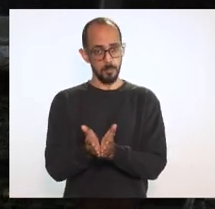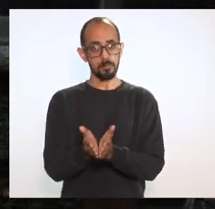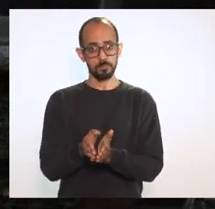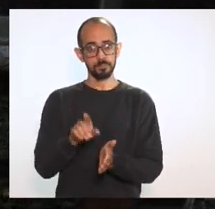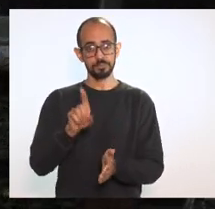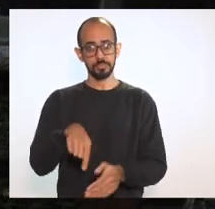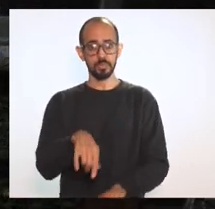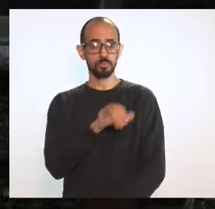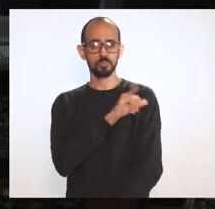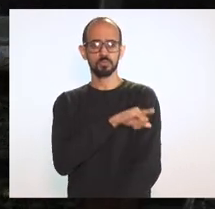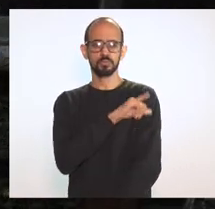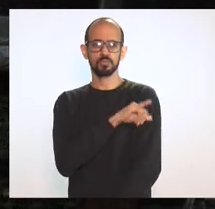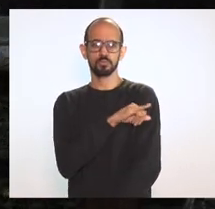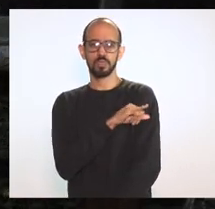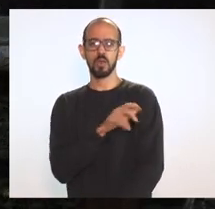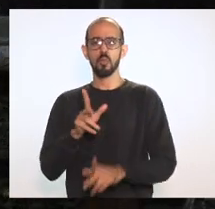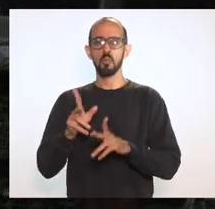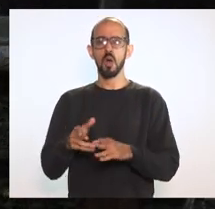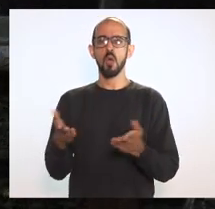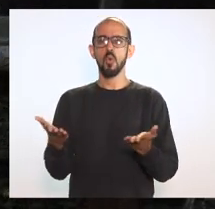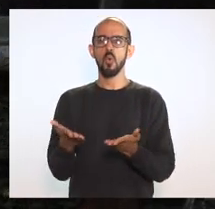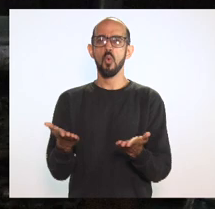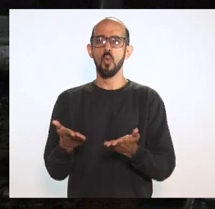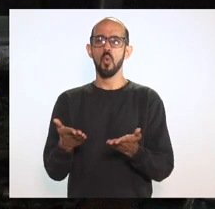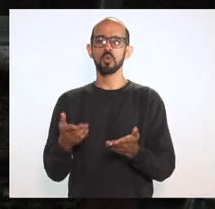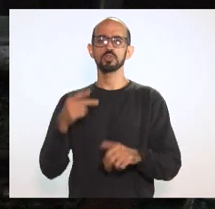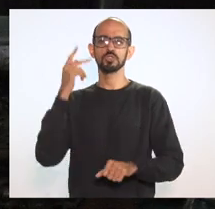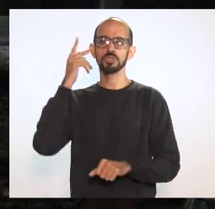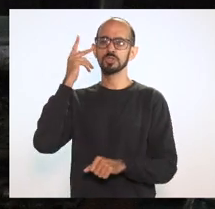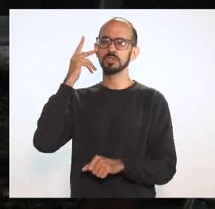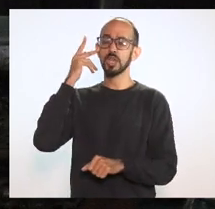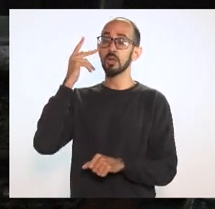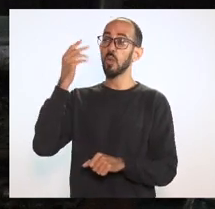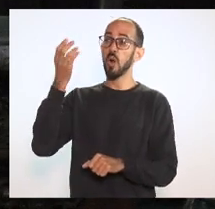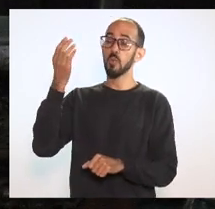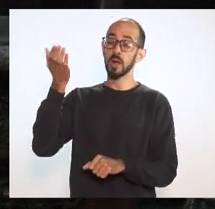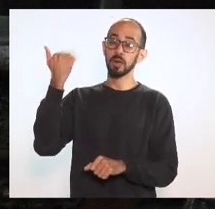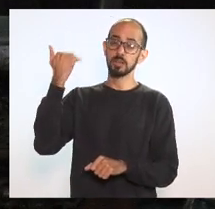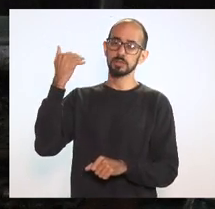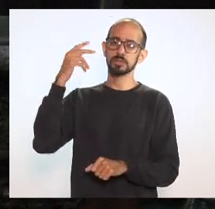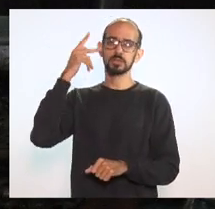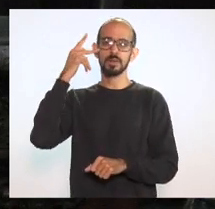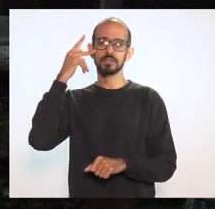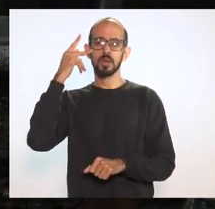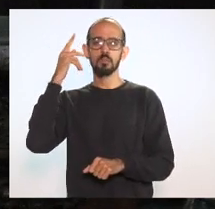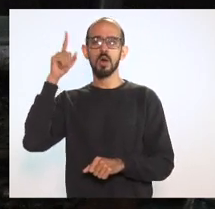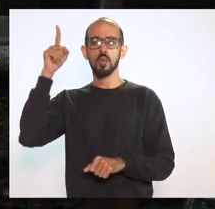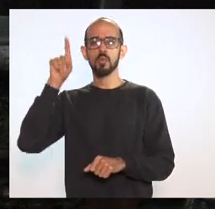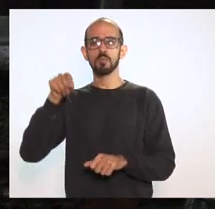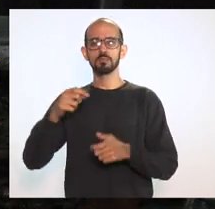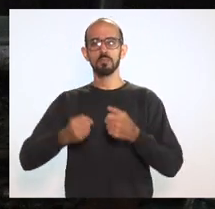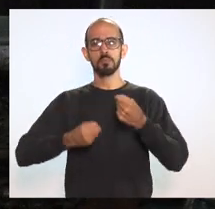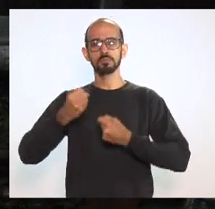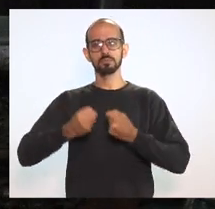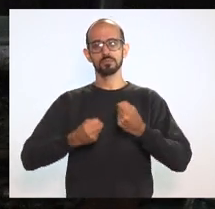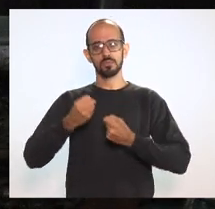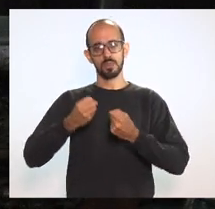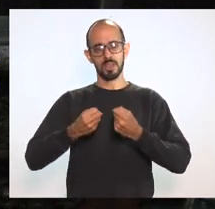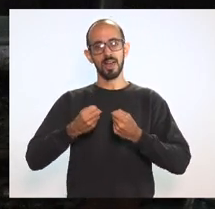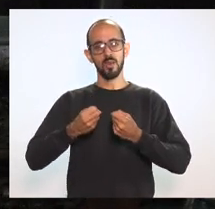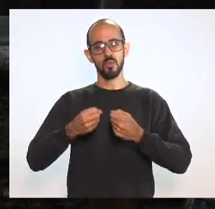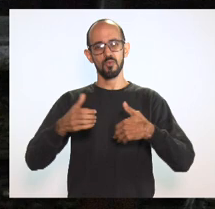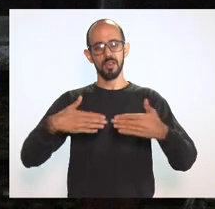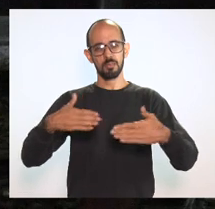o que a indústria automobilística foi para São Paulo. Na época, foram criados o Grupo Executivo da Indústria